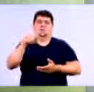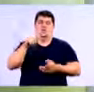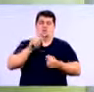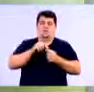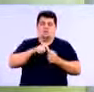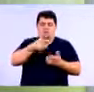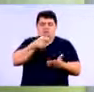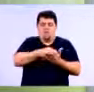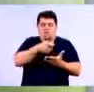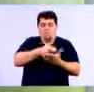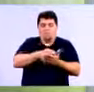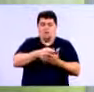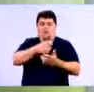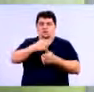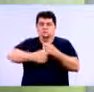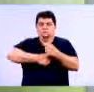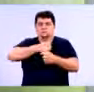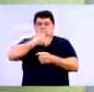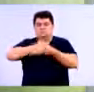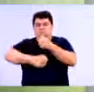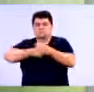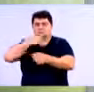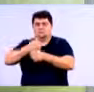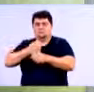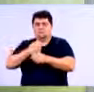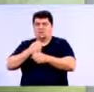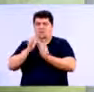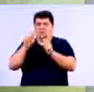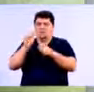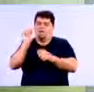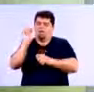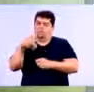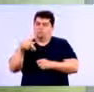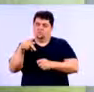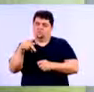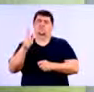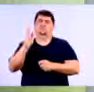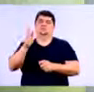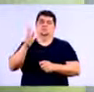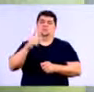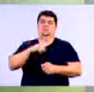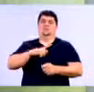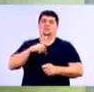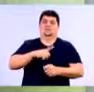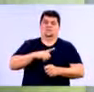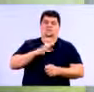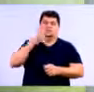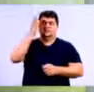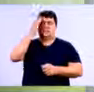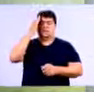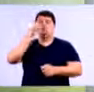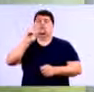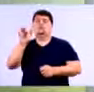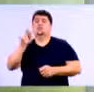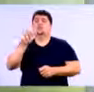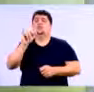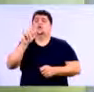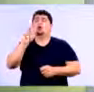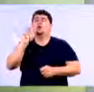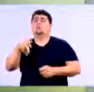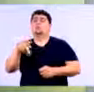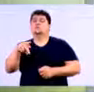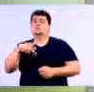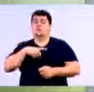paga durante um período de tempo e quando você se aposenta ou já tem a sua data para se aposentar, você resgata todo